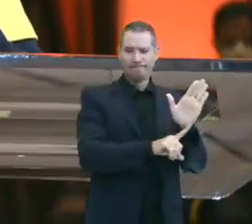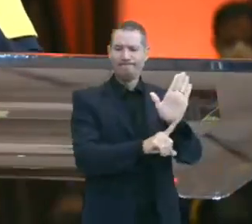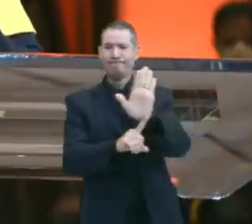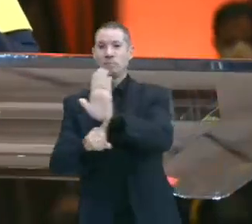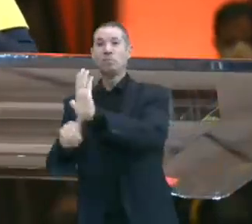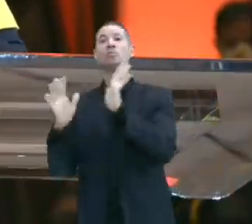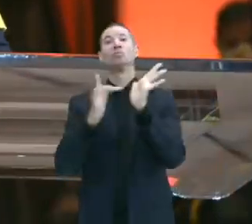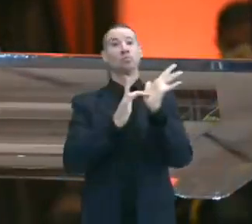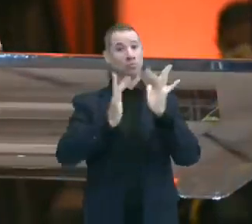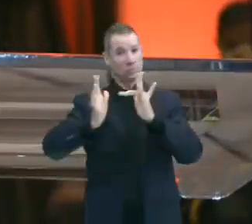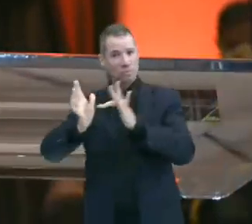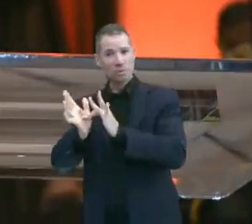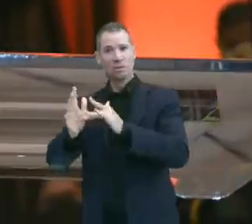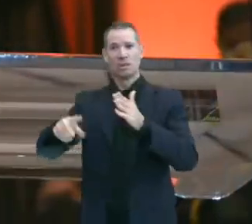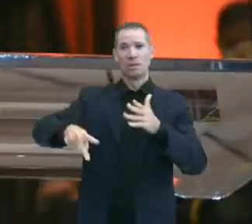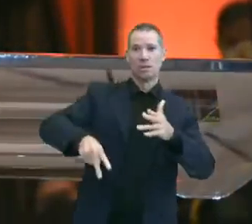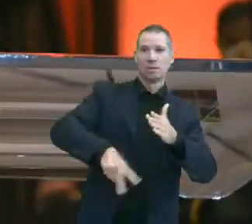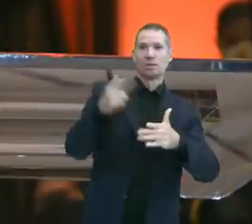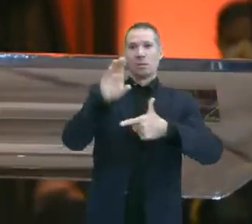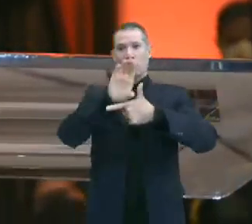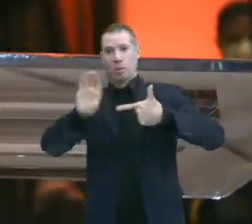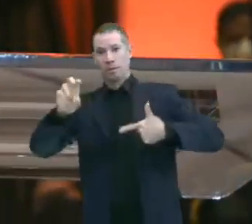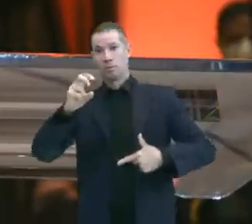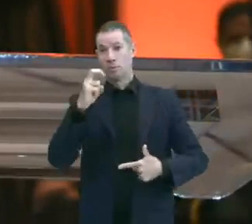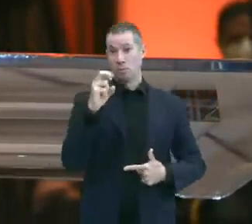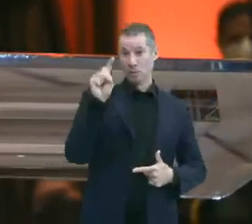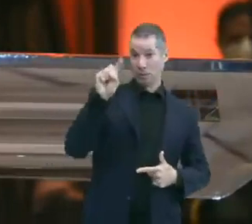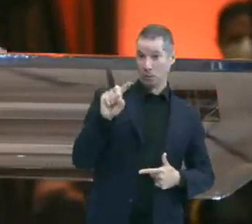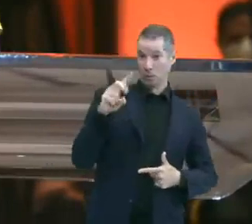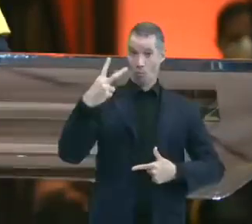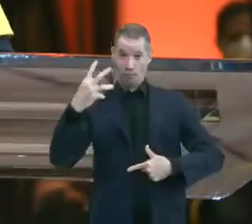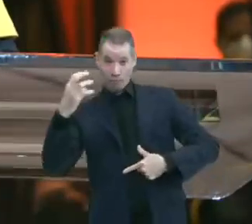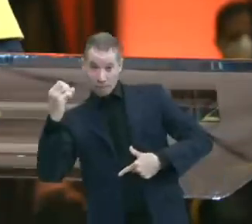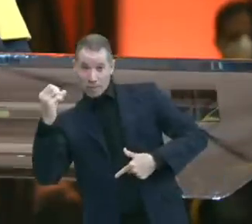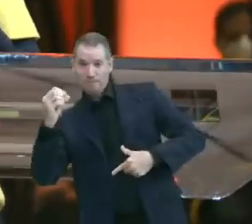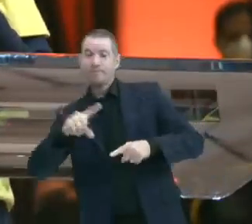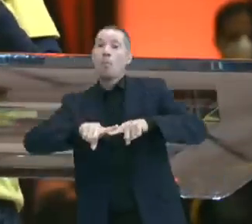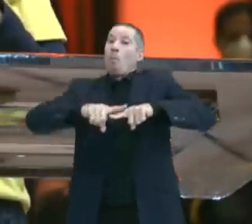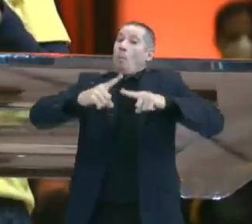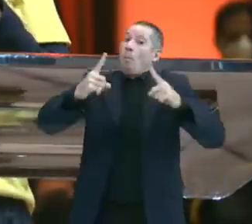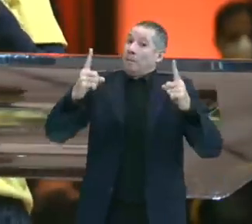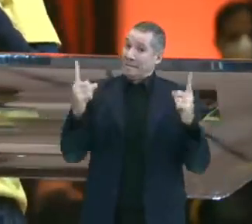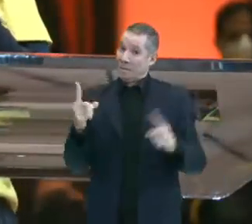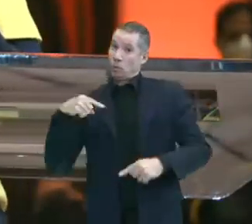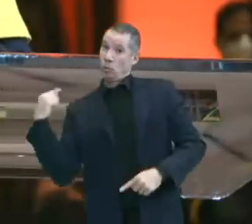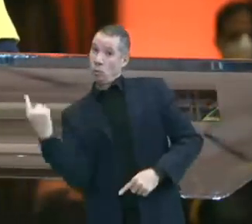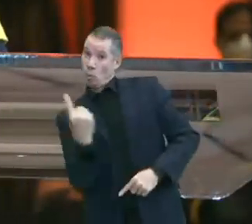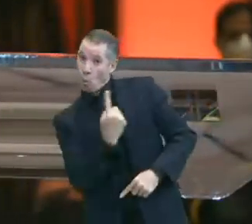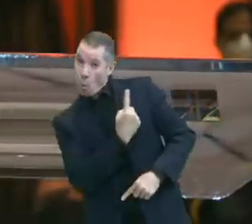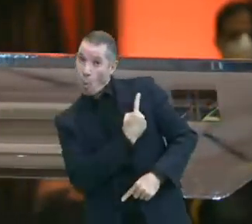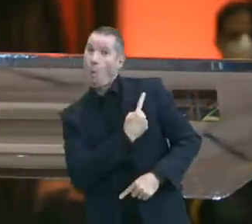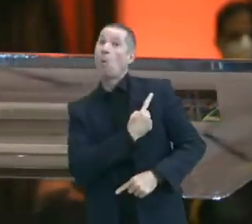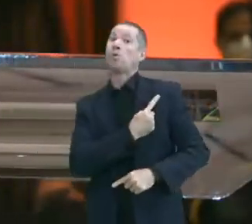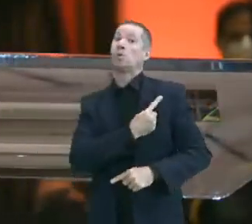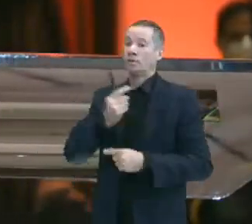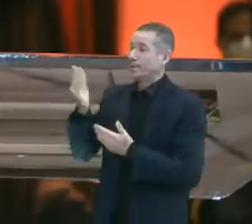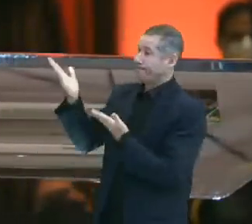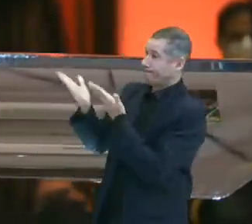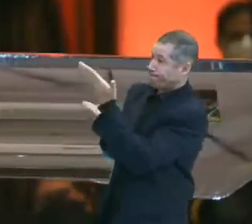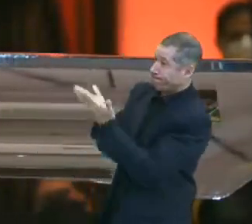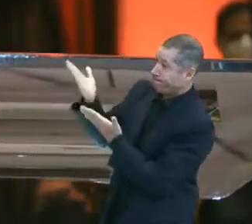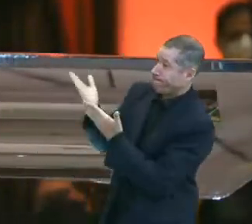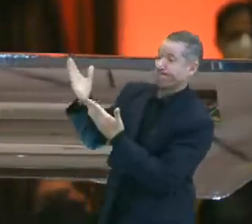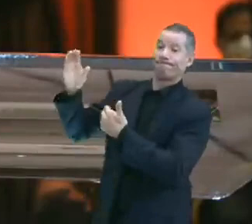Jesus. 2 Coríntios 5, 20 vai dizer que: portanto, somos embaixadores de